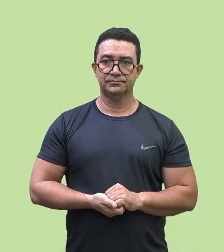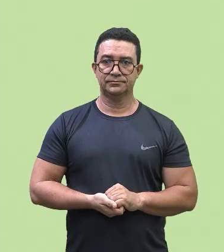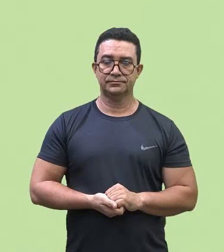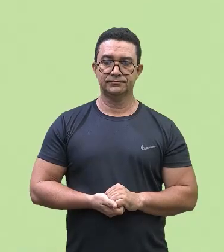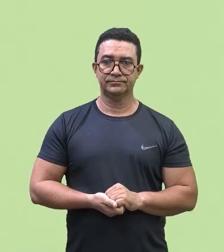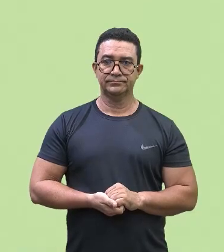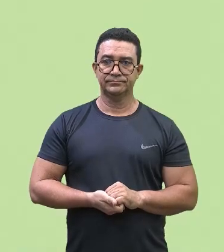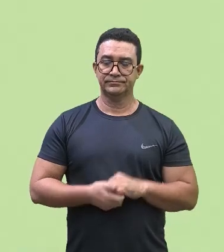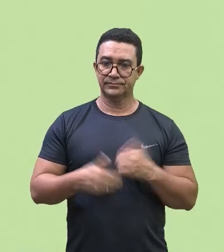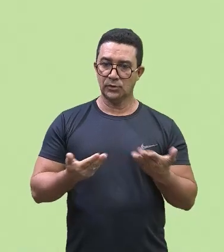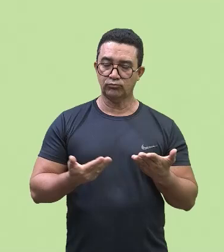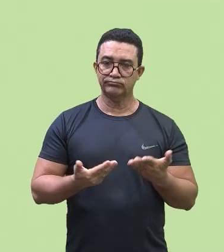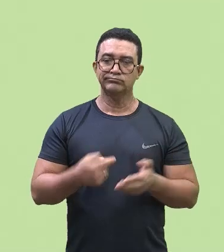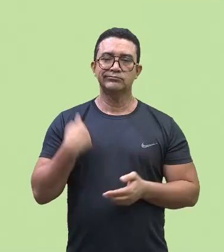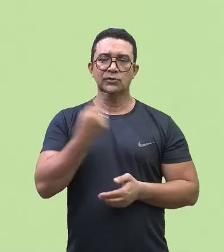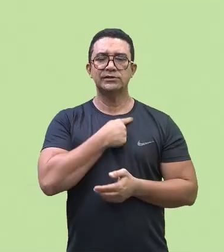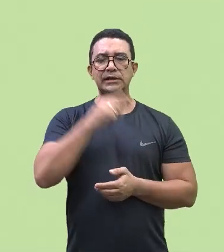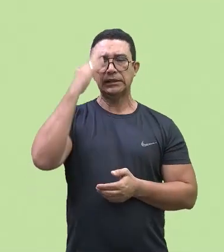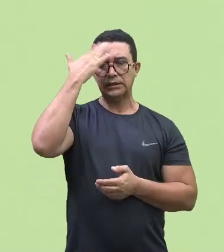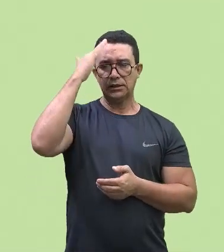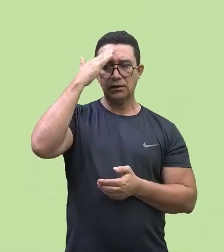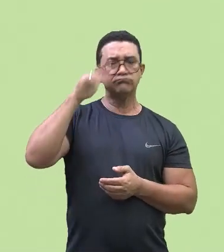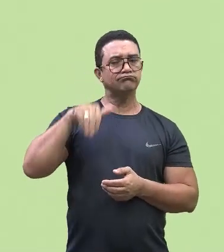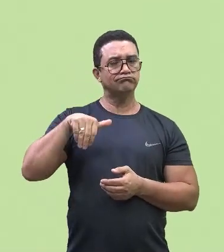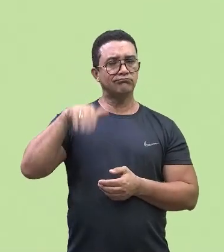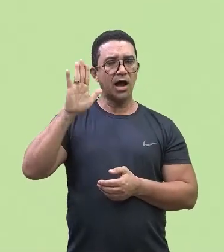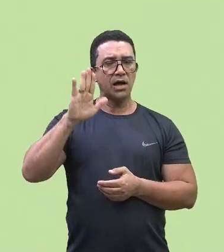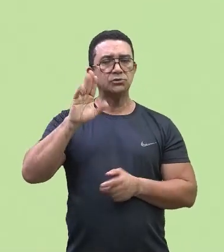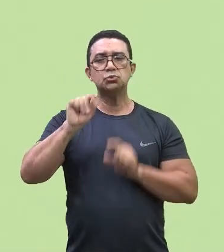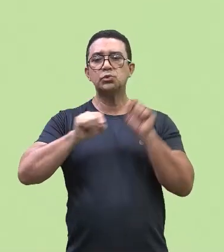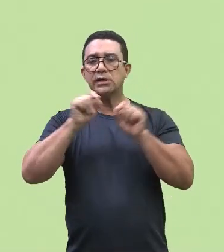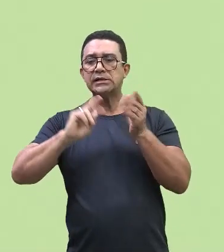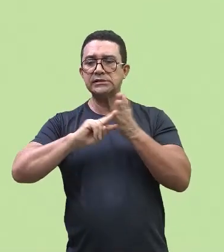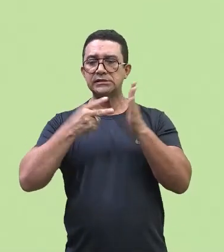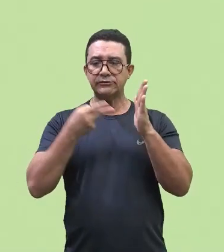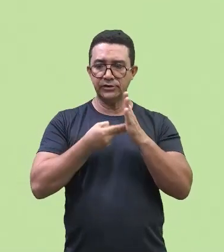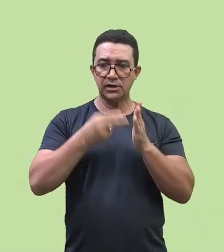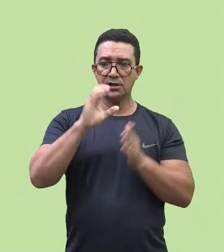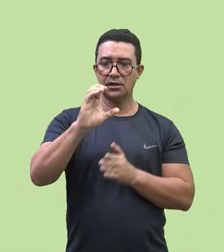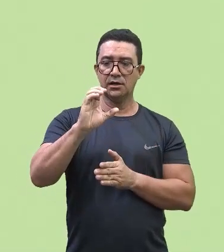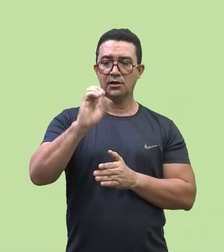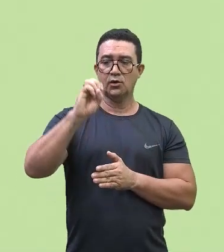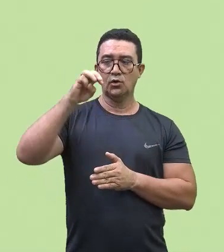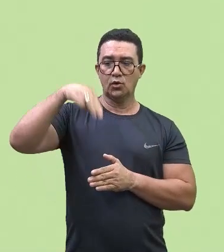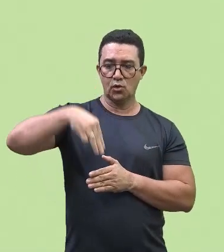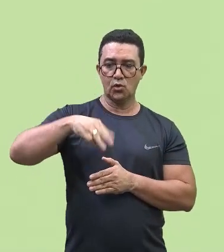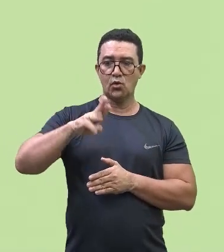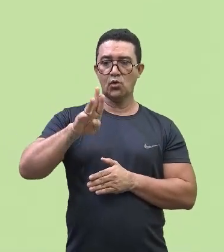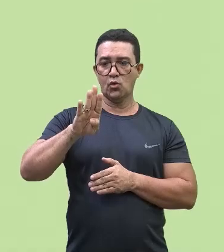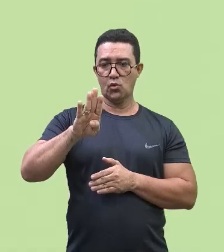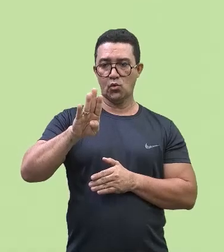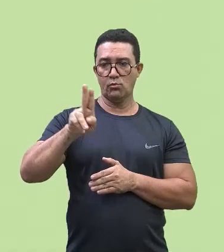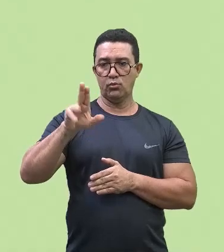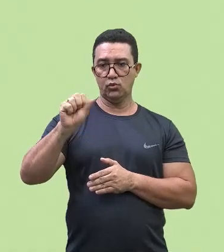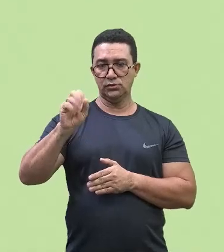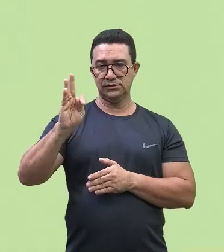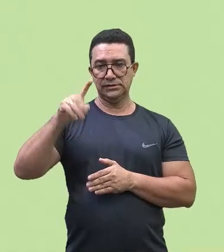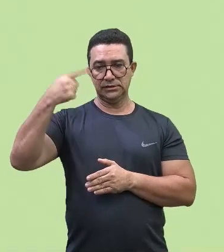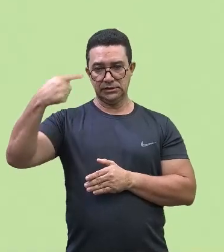Olha aí, né? Para a gente entender um pouquinho mais sobre a combustão e as partes, né, que compõem essa